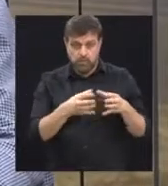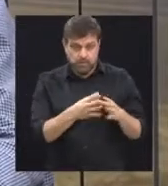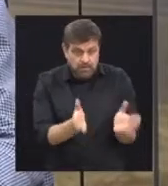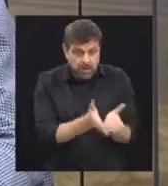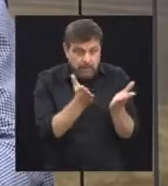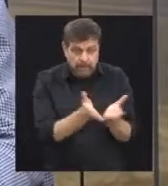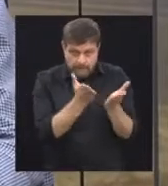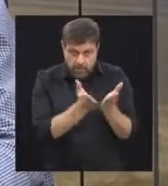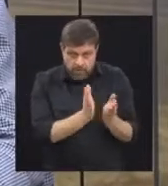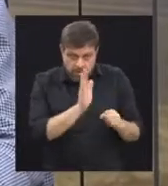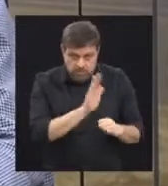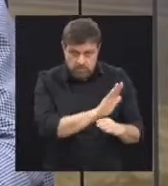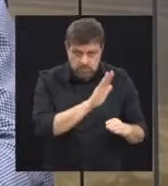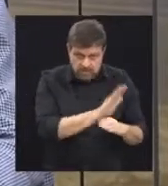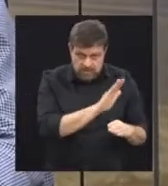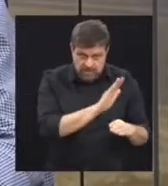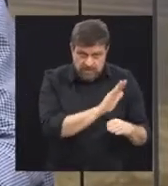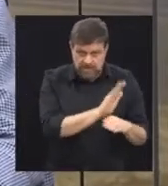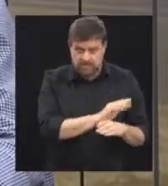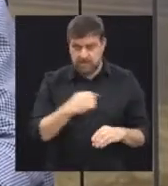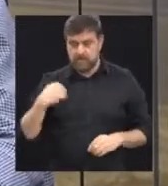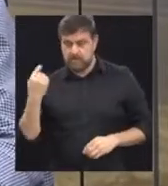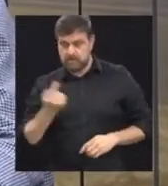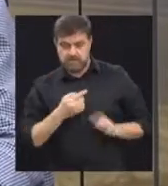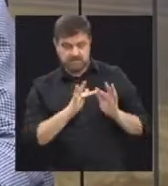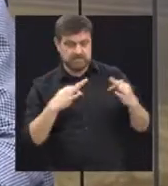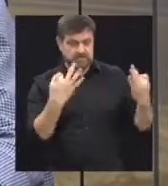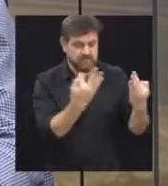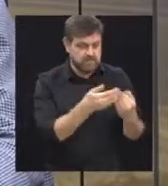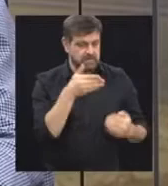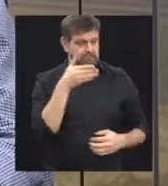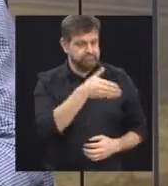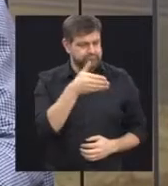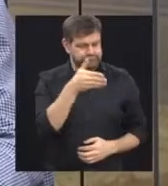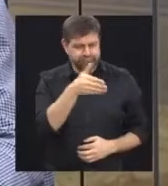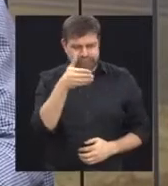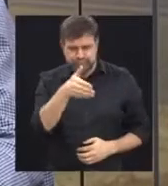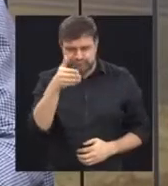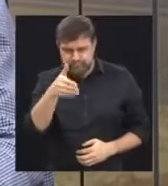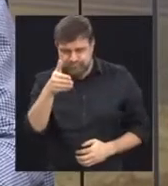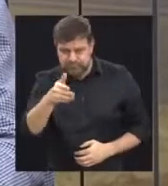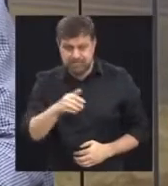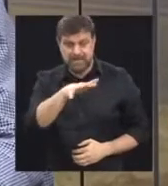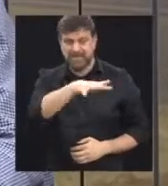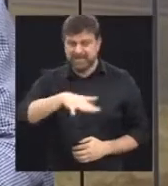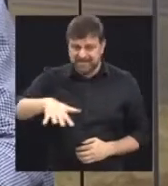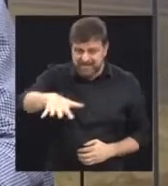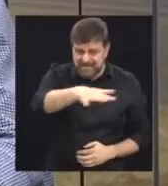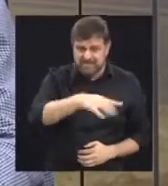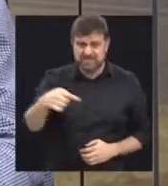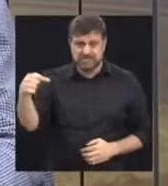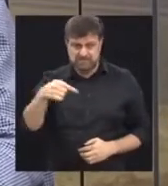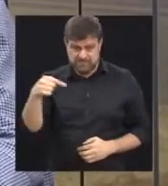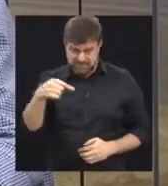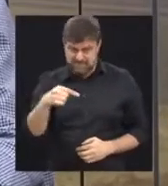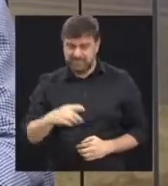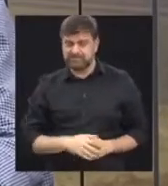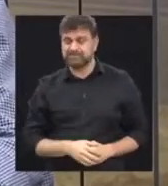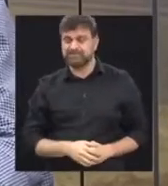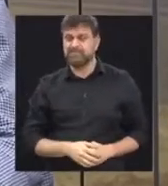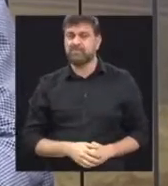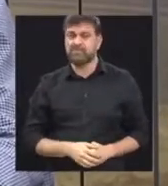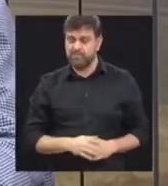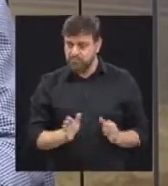de Assis, com as famílias que nós visitávamos, que os bairros lá bastante carentes. Aquela região chamada região leste